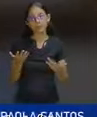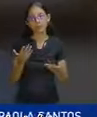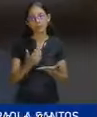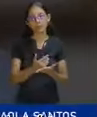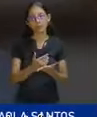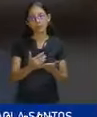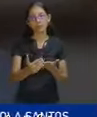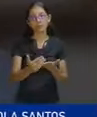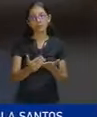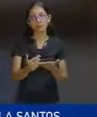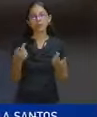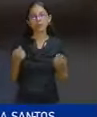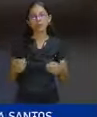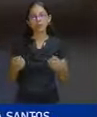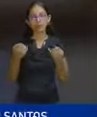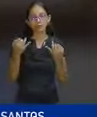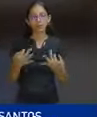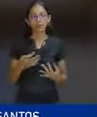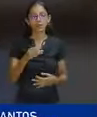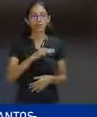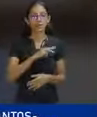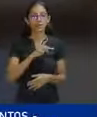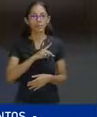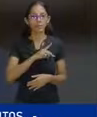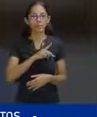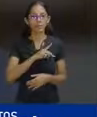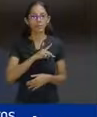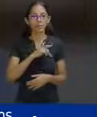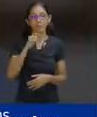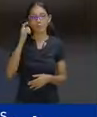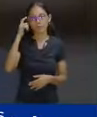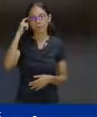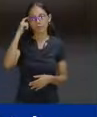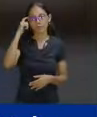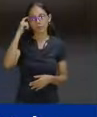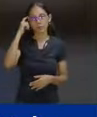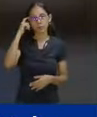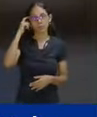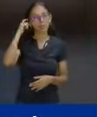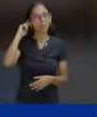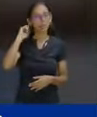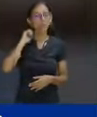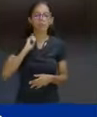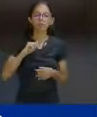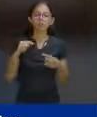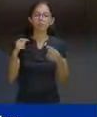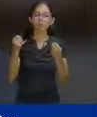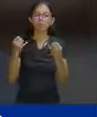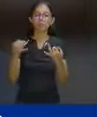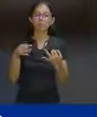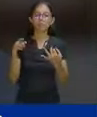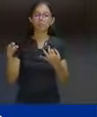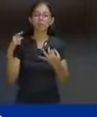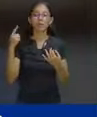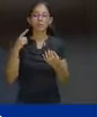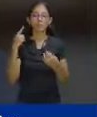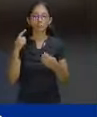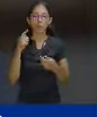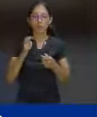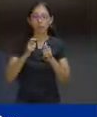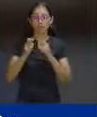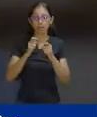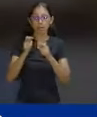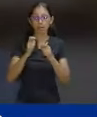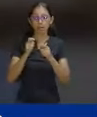é necessário esclarecer que o Ministério Público Eleitoral ele reputou antieconômica a contratação de serviços advocatícios pelo valor de